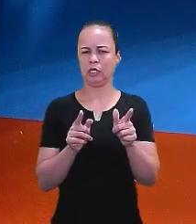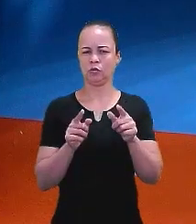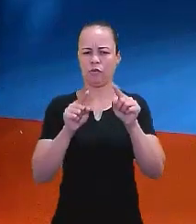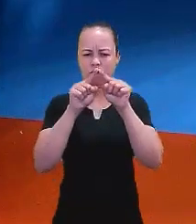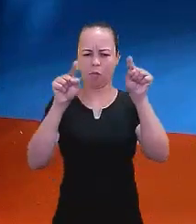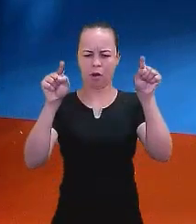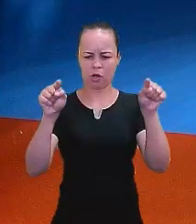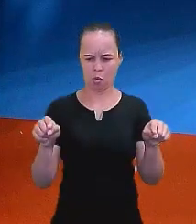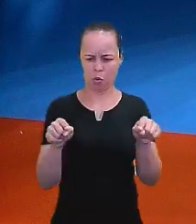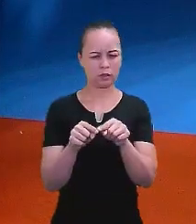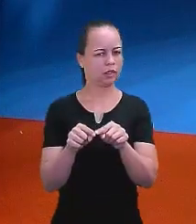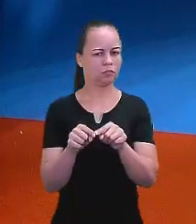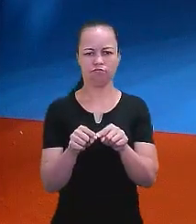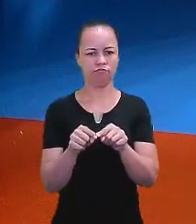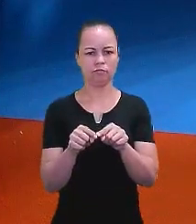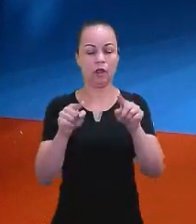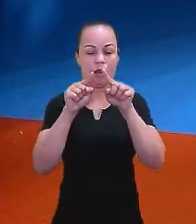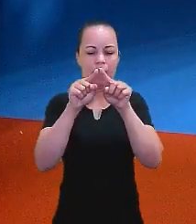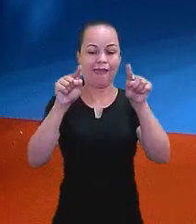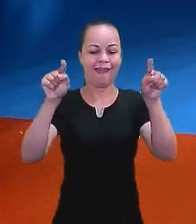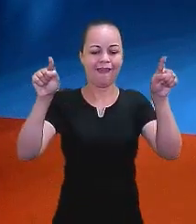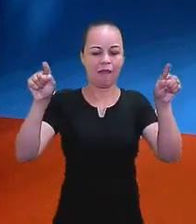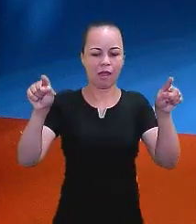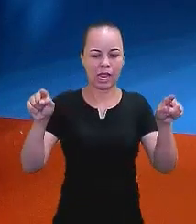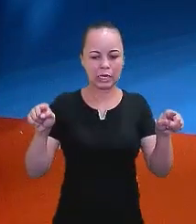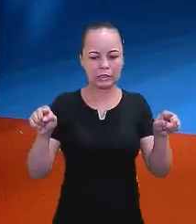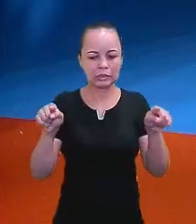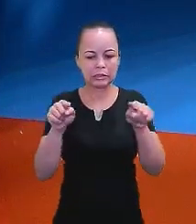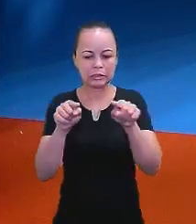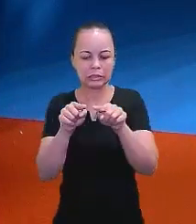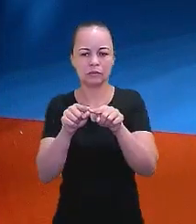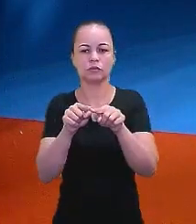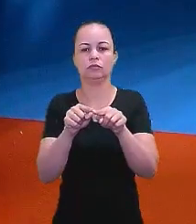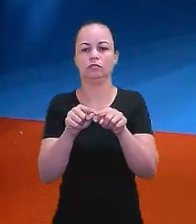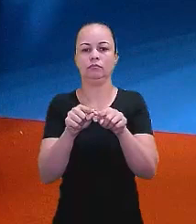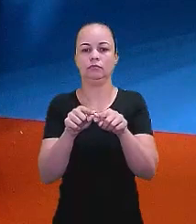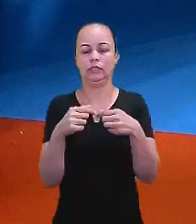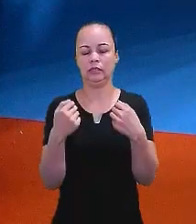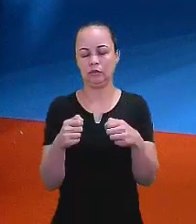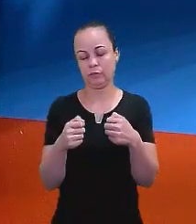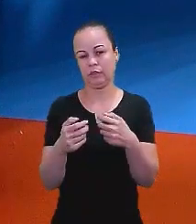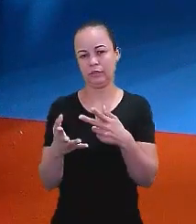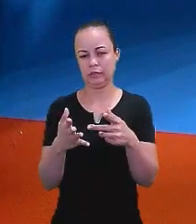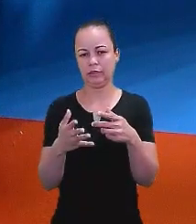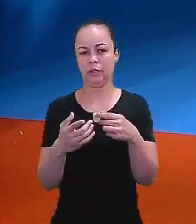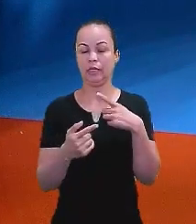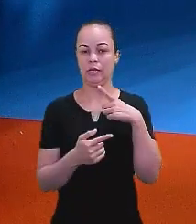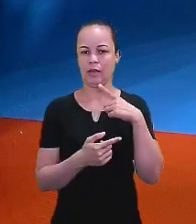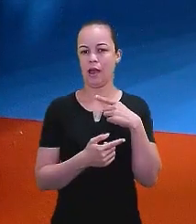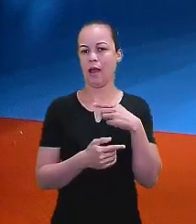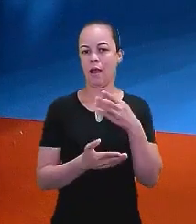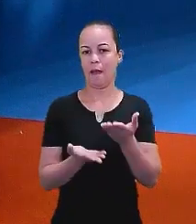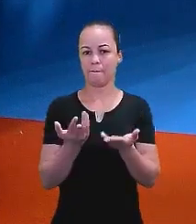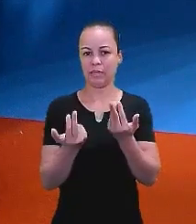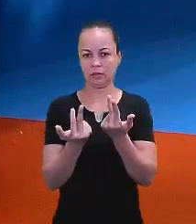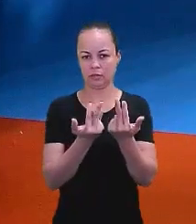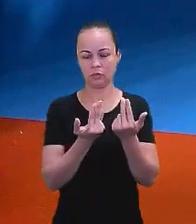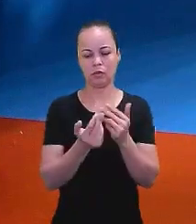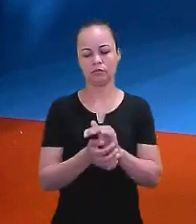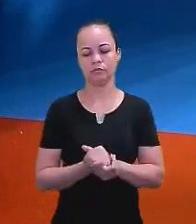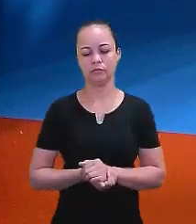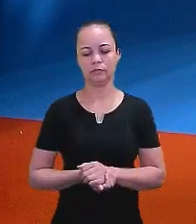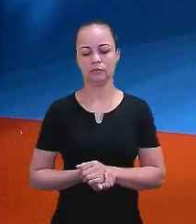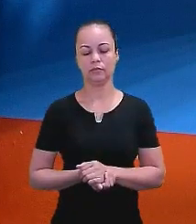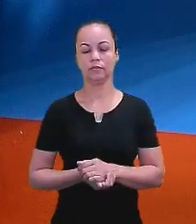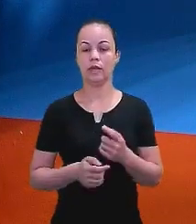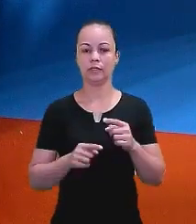forma de quadrado, não. Porque se fosse de quadrado, teria que ter largura e comprimento a mesma medida. É uma quadra em forma